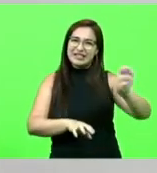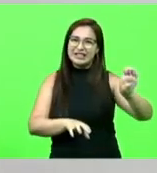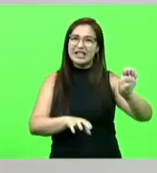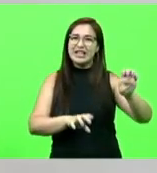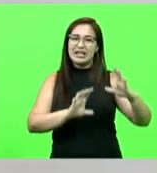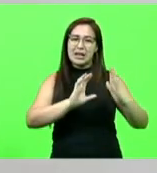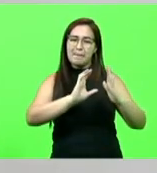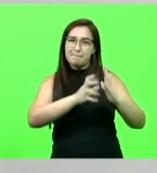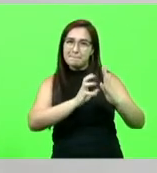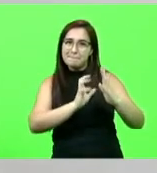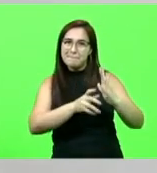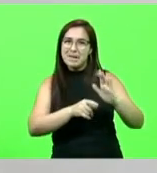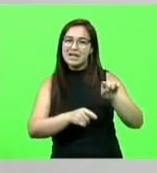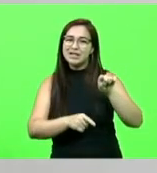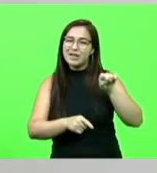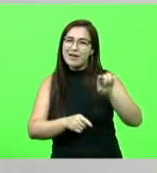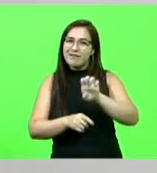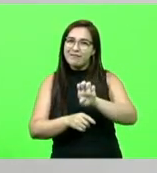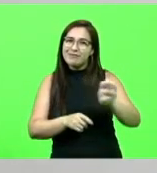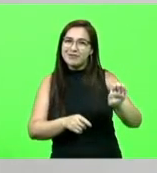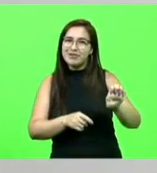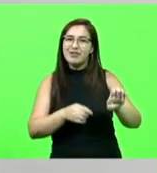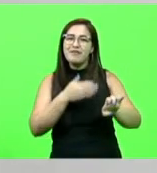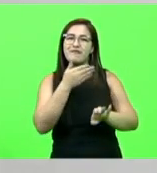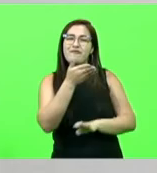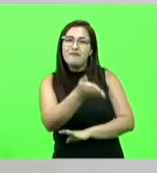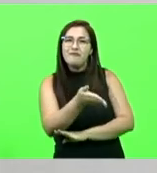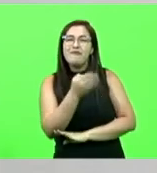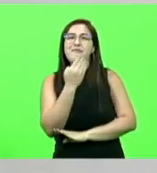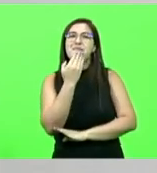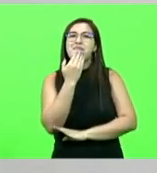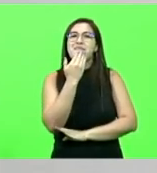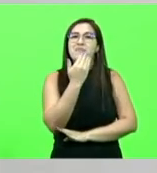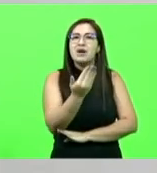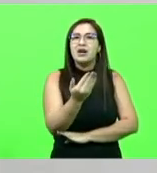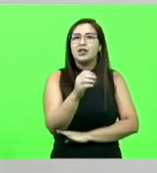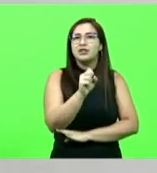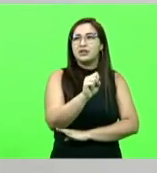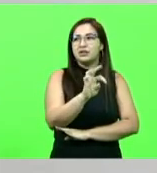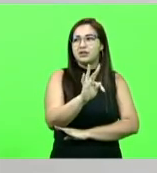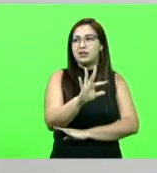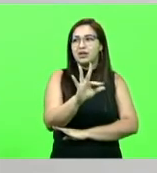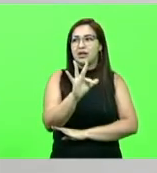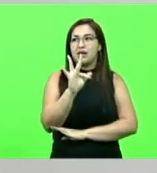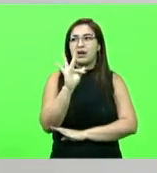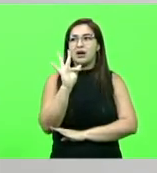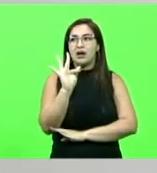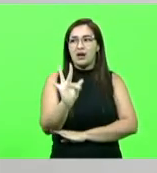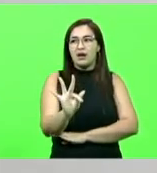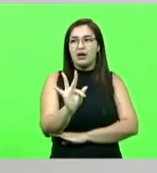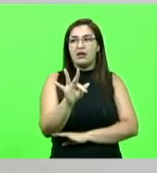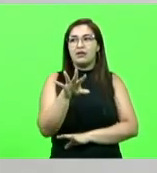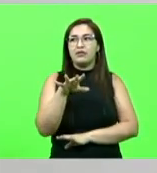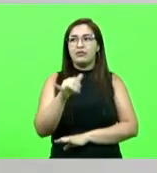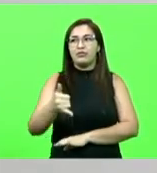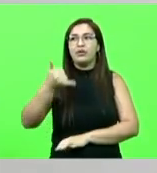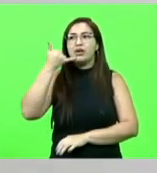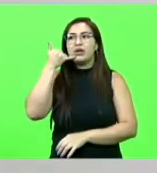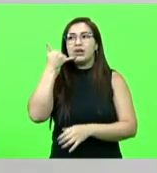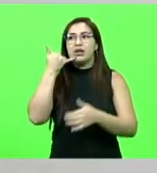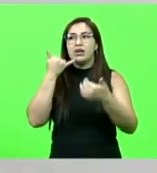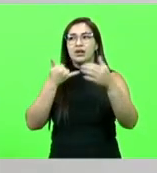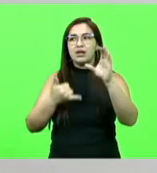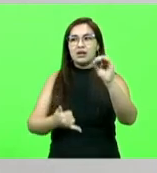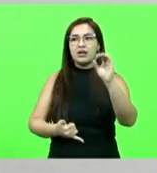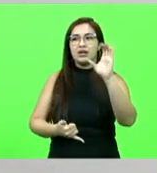esquerda, que vai lá e pede para o Supremo Tribunal Federal: ó, tem uma nota técnica aqui do Disque 100, que está errada,